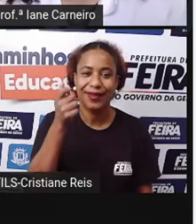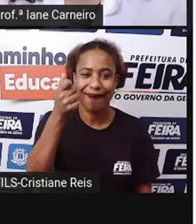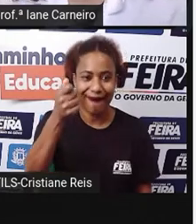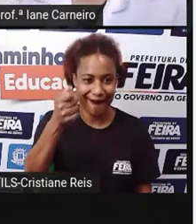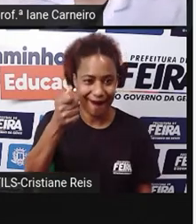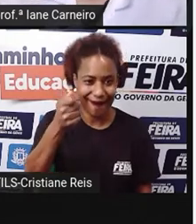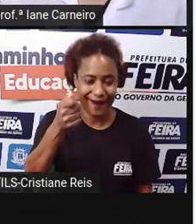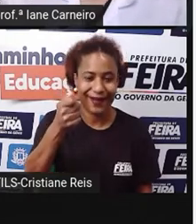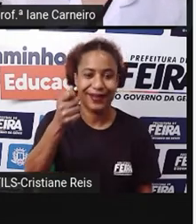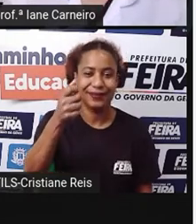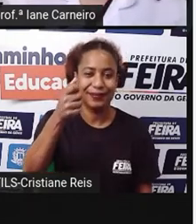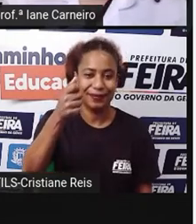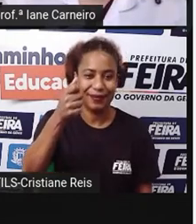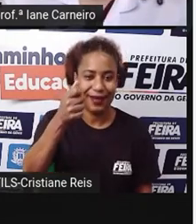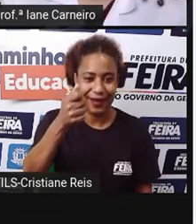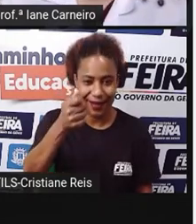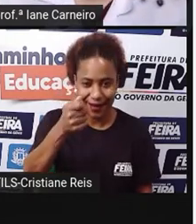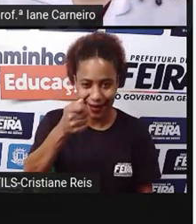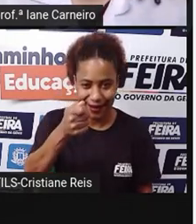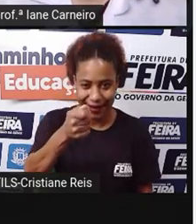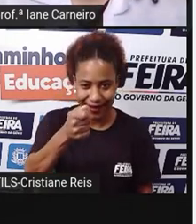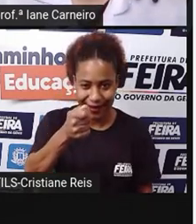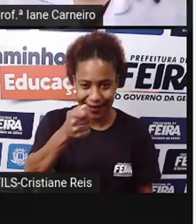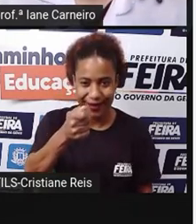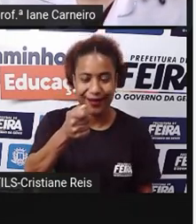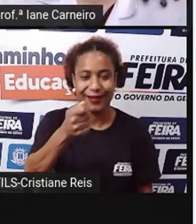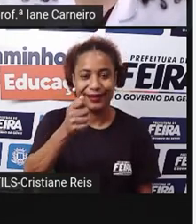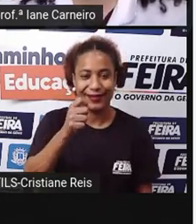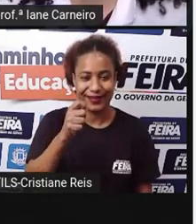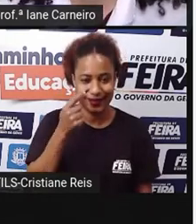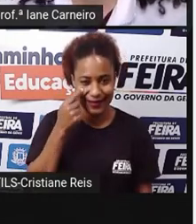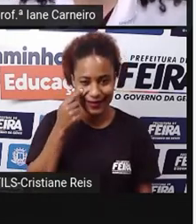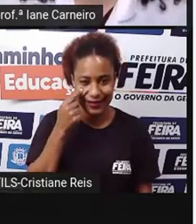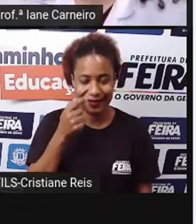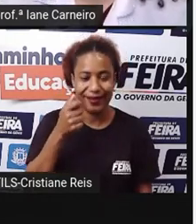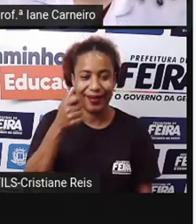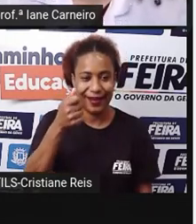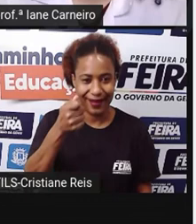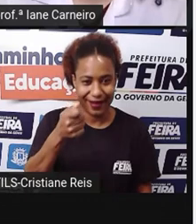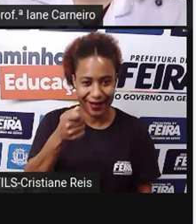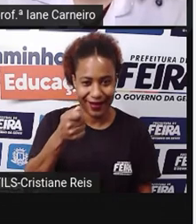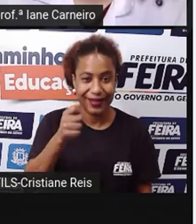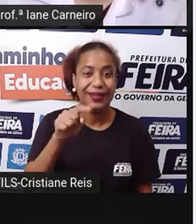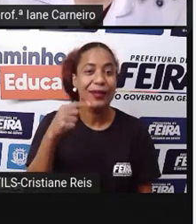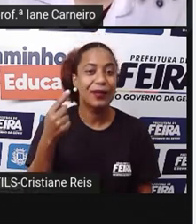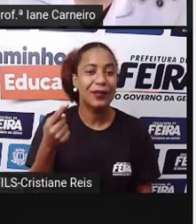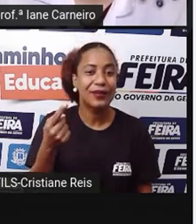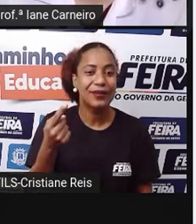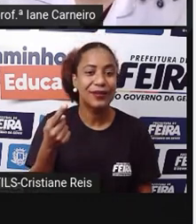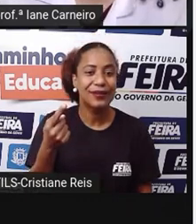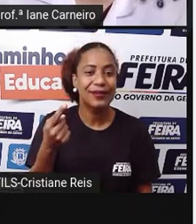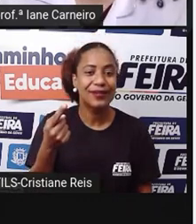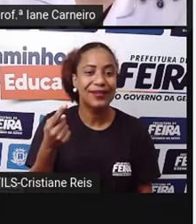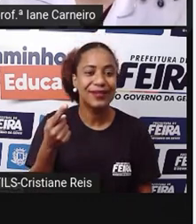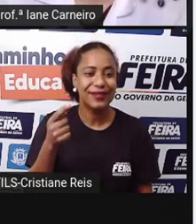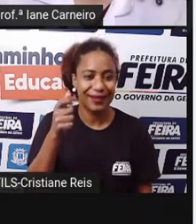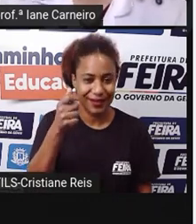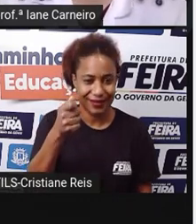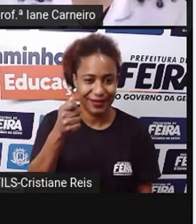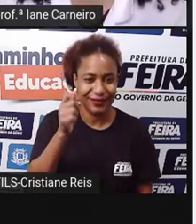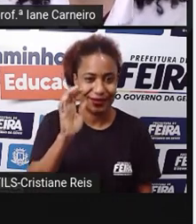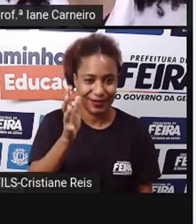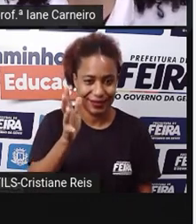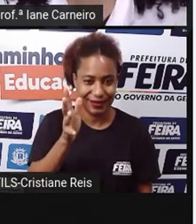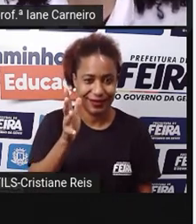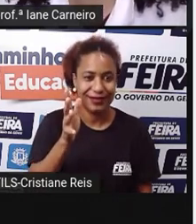né? Então a gente vai começar escrevendo com a letra A. Depois, a gente já foi com esse aqui, ó.